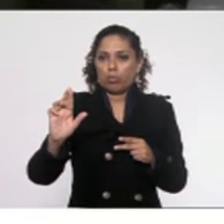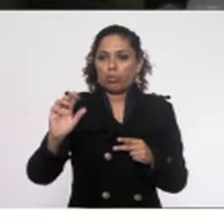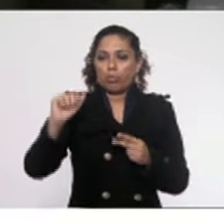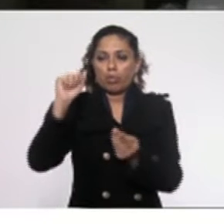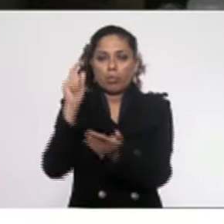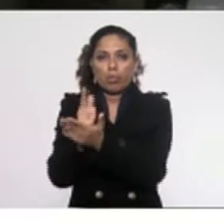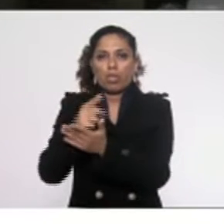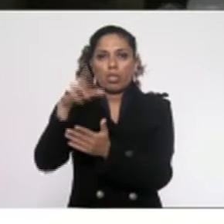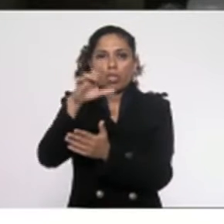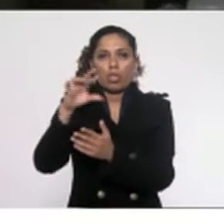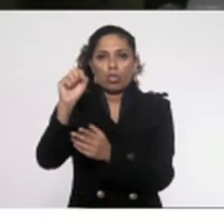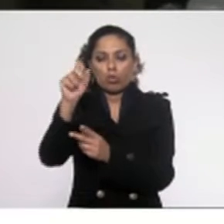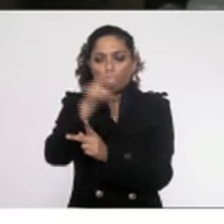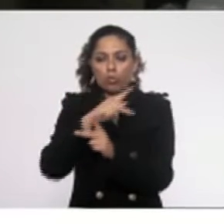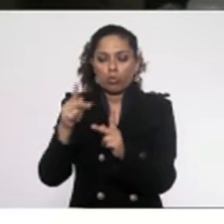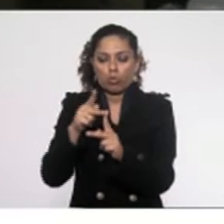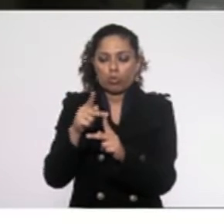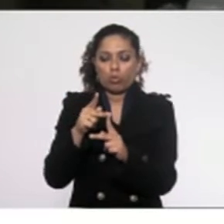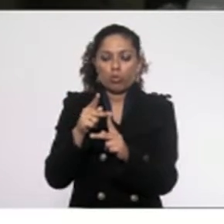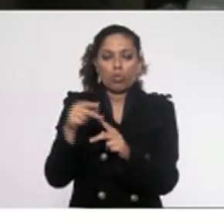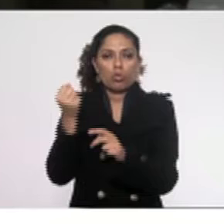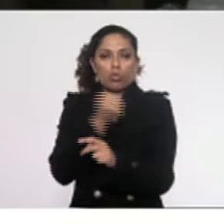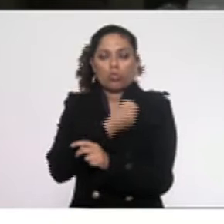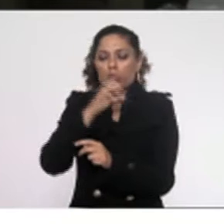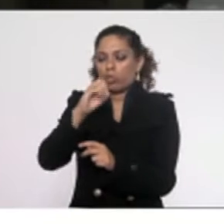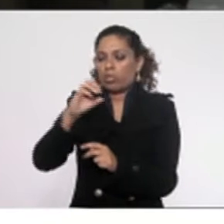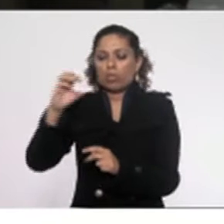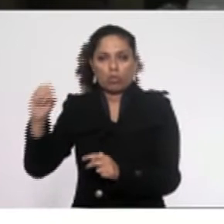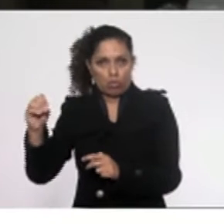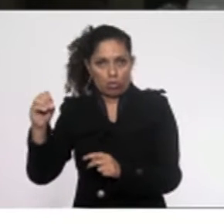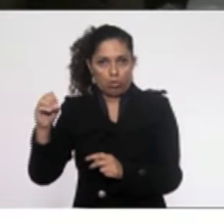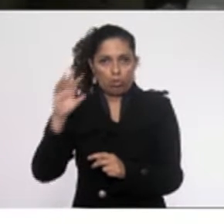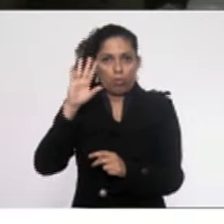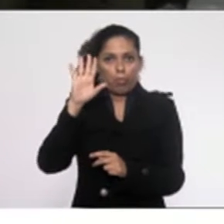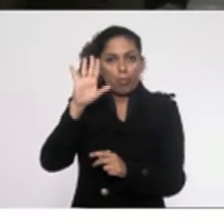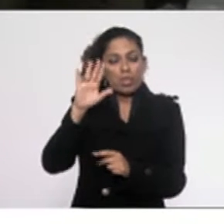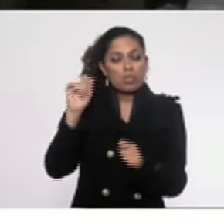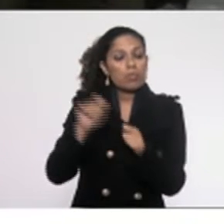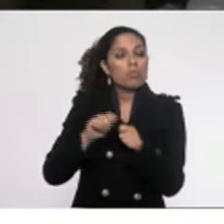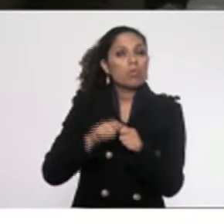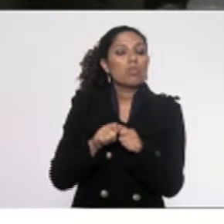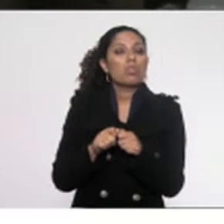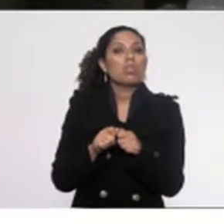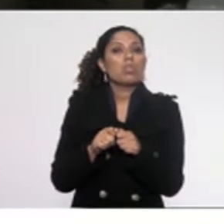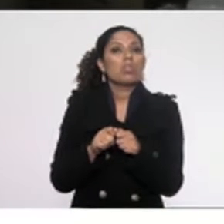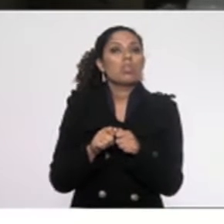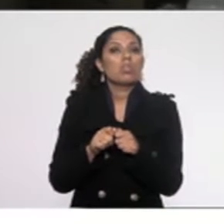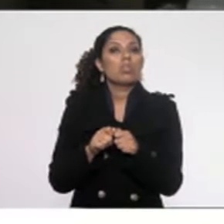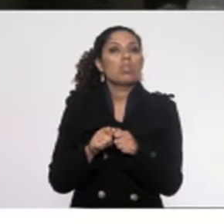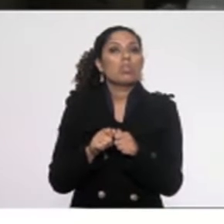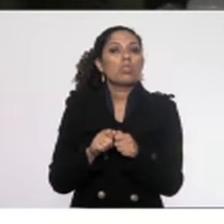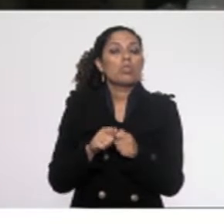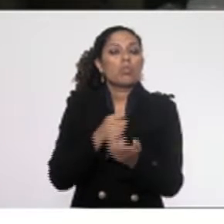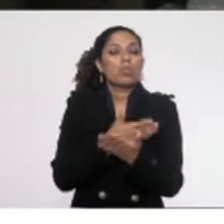Rio Previdência da fonte 00. Quando ele fez isso, ele